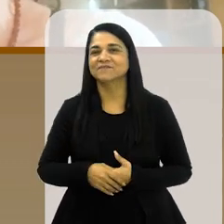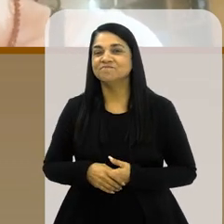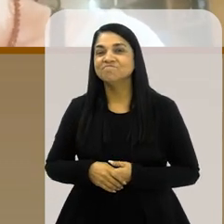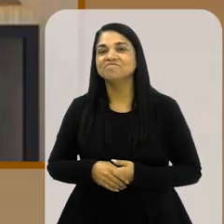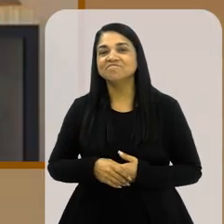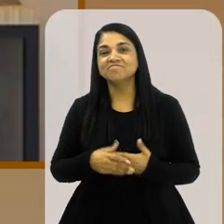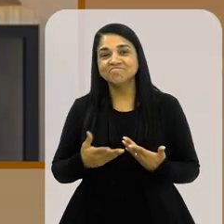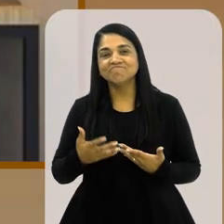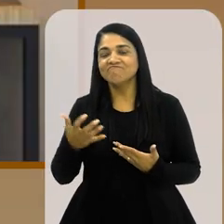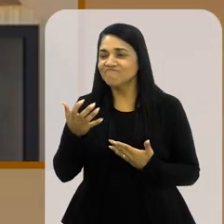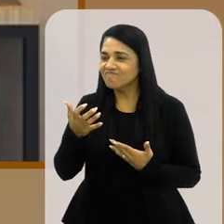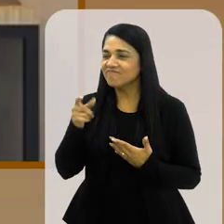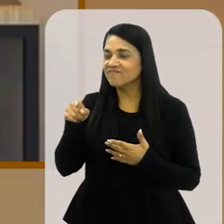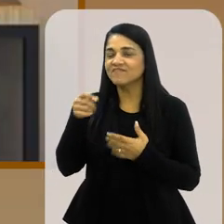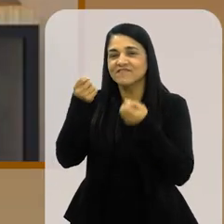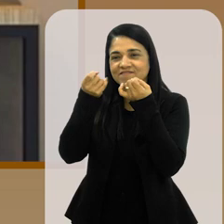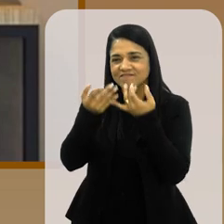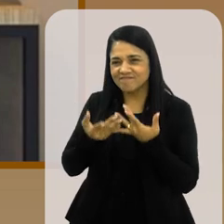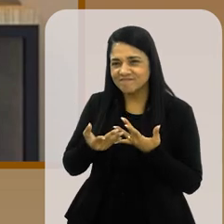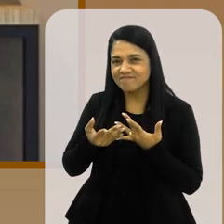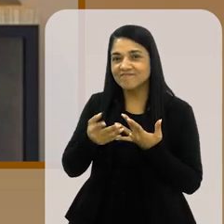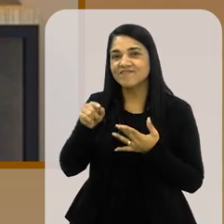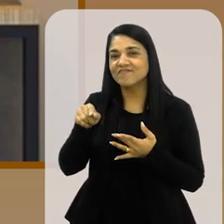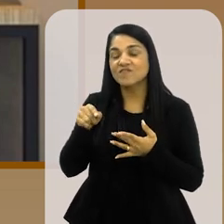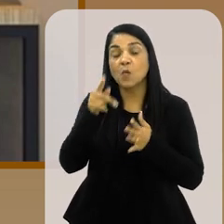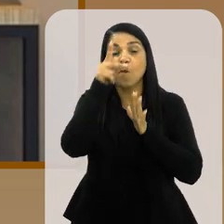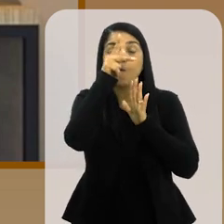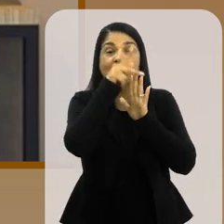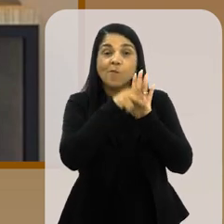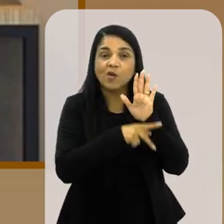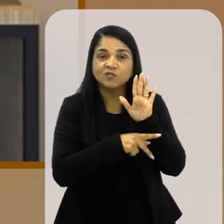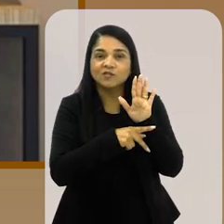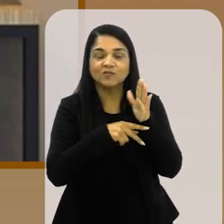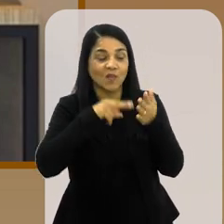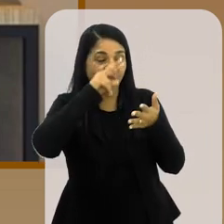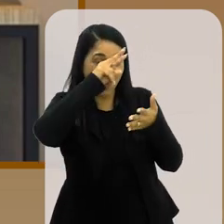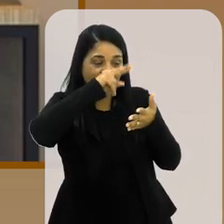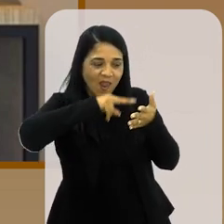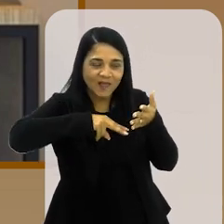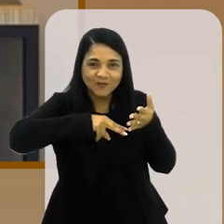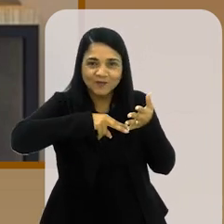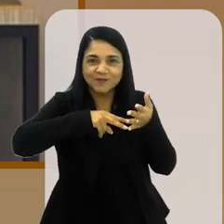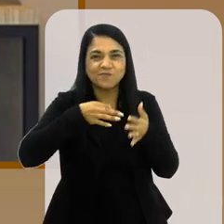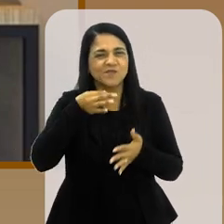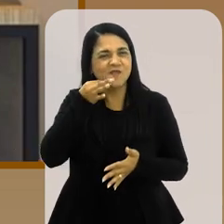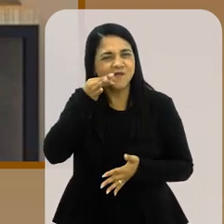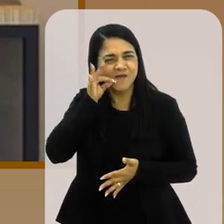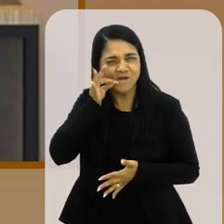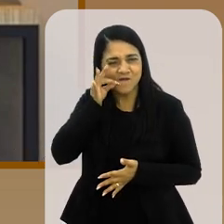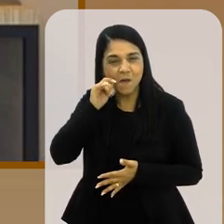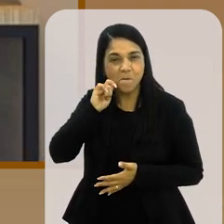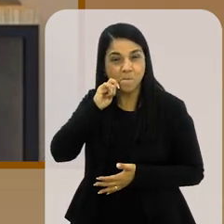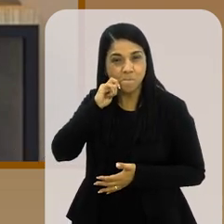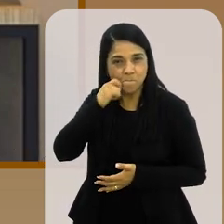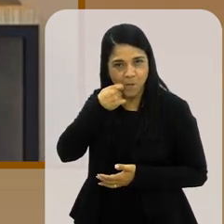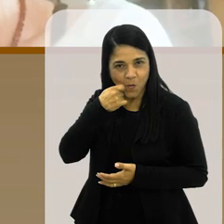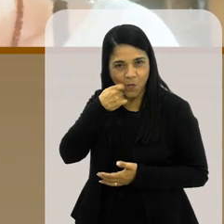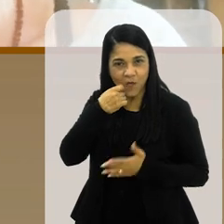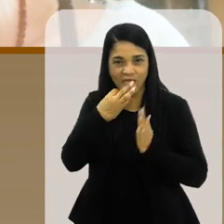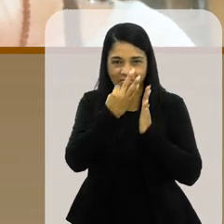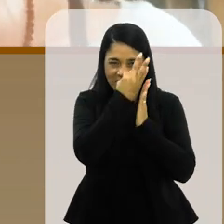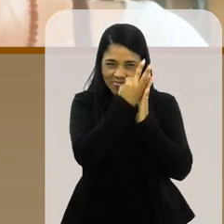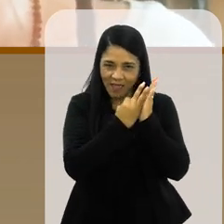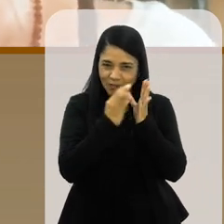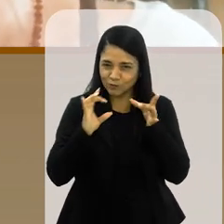E eu queria que você contasse também pra gente sobre o projeto Leitura, Café, Pão e Texto, esse projeto